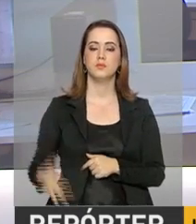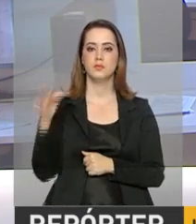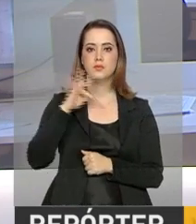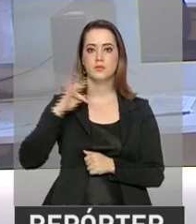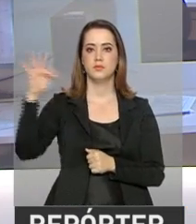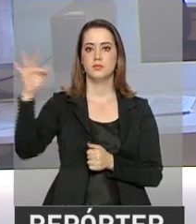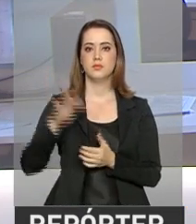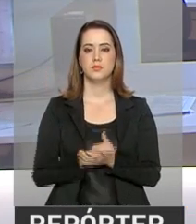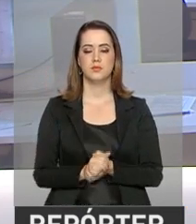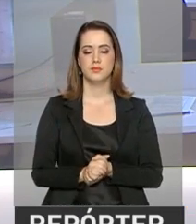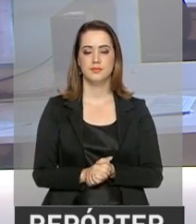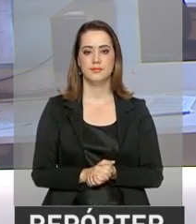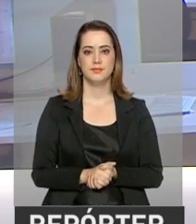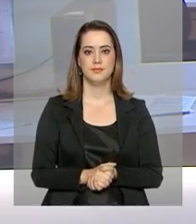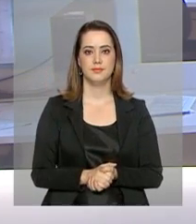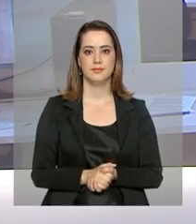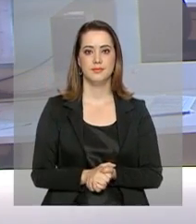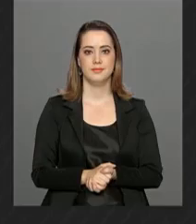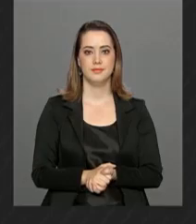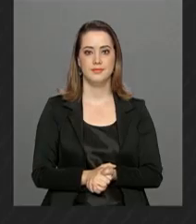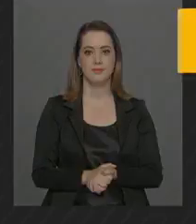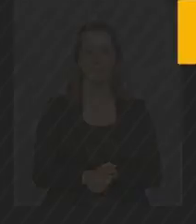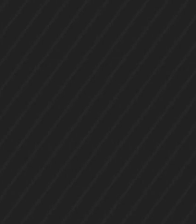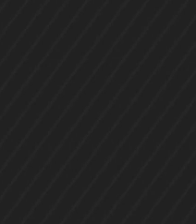nbr a tv do governo federal